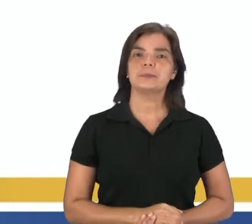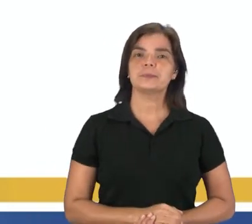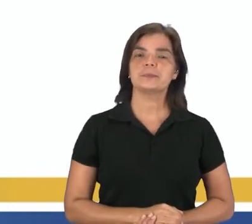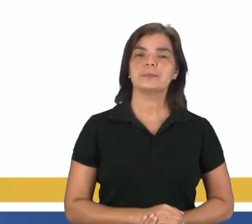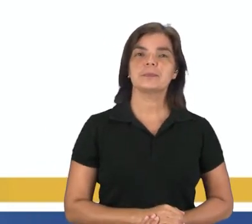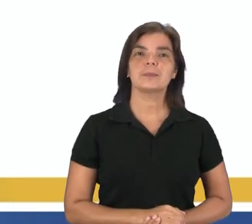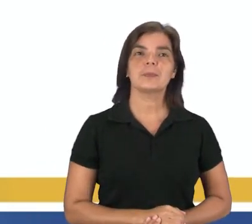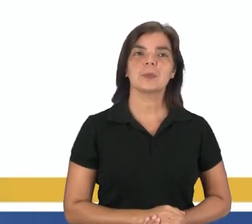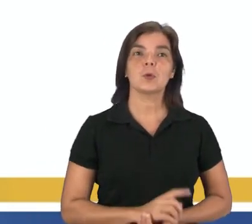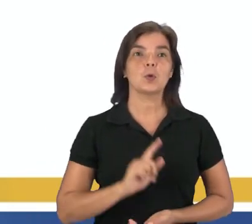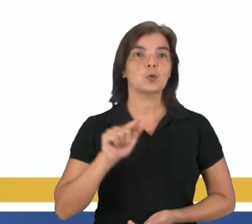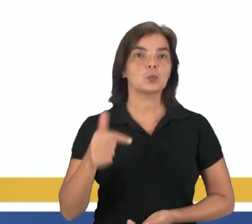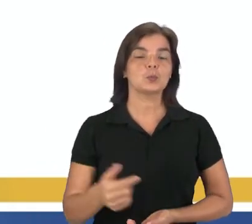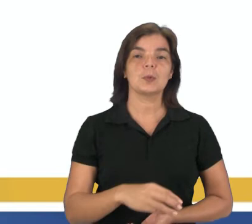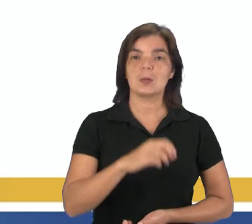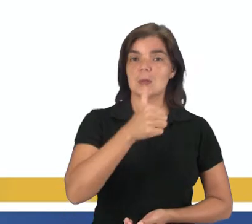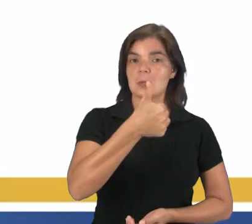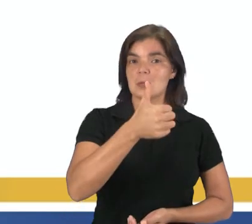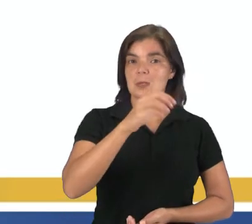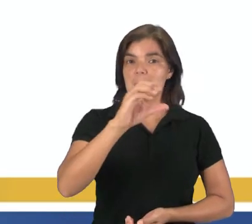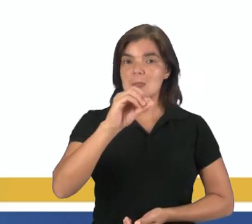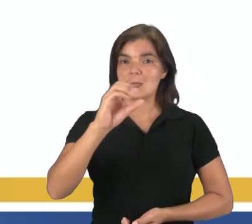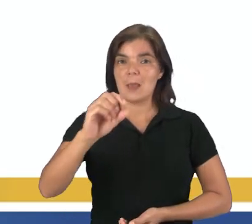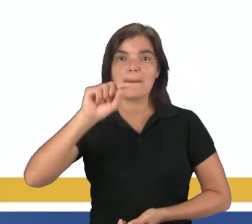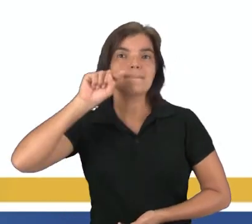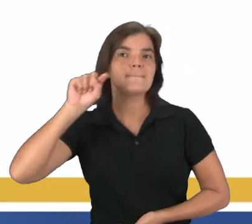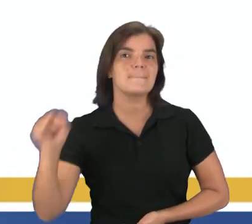35.310. Isso aí. E o próximo?